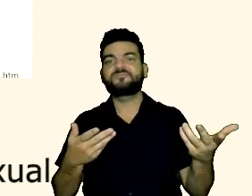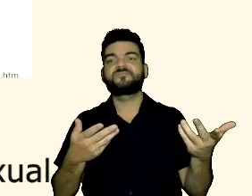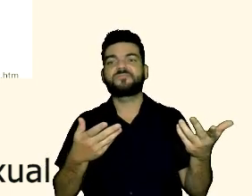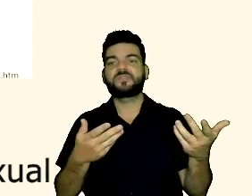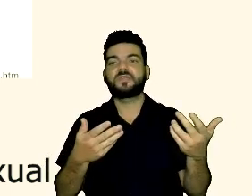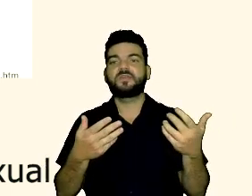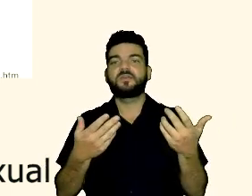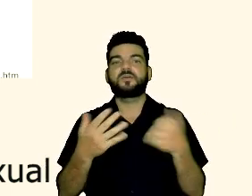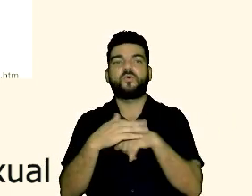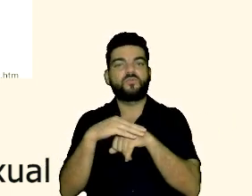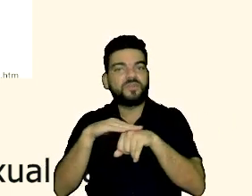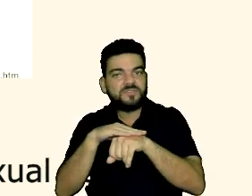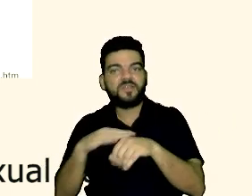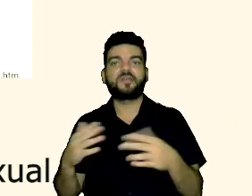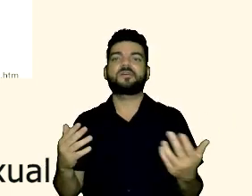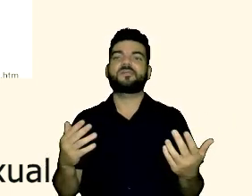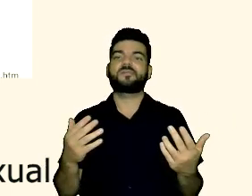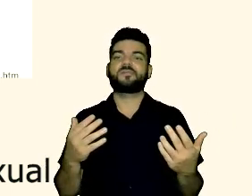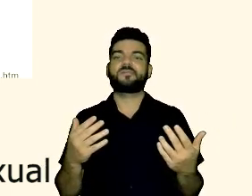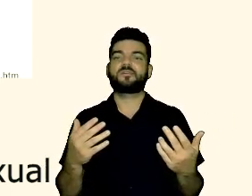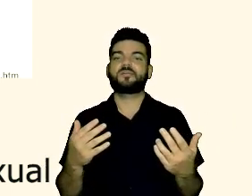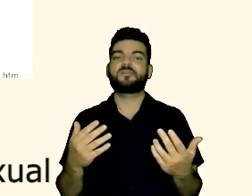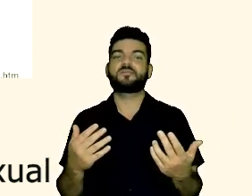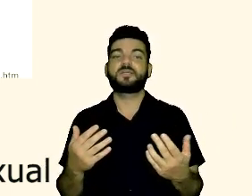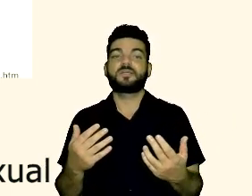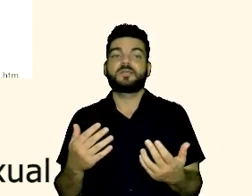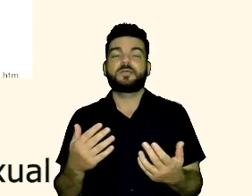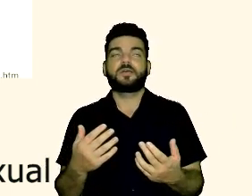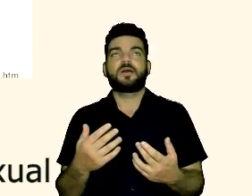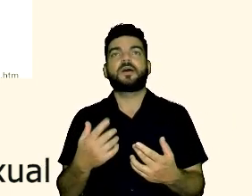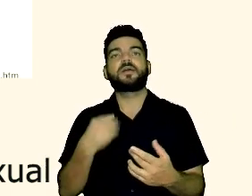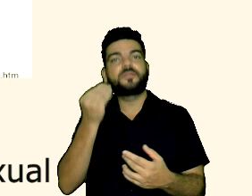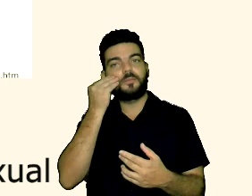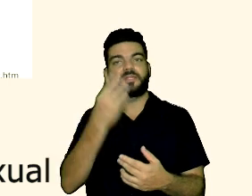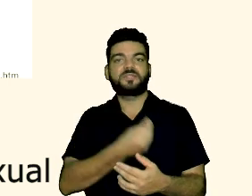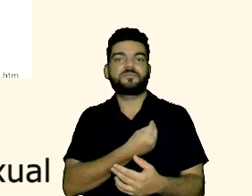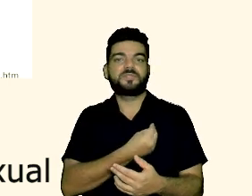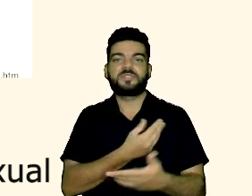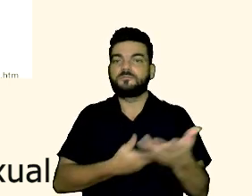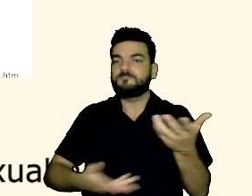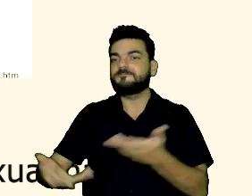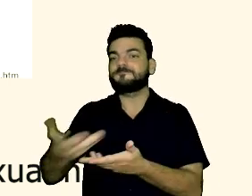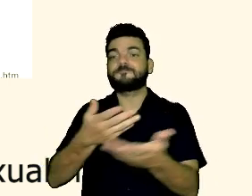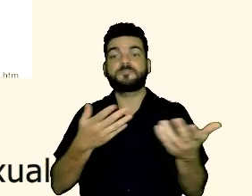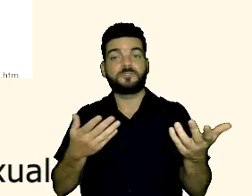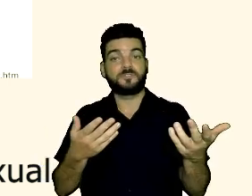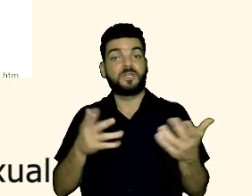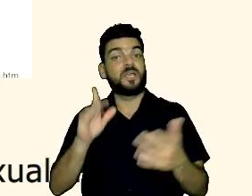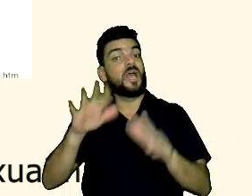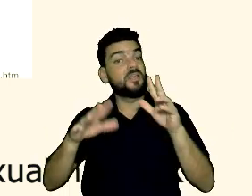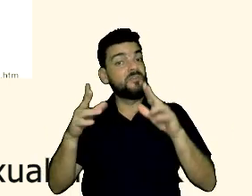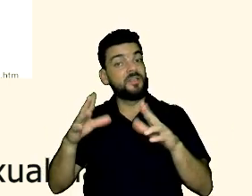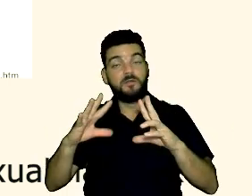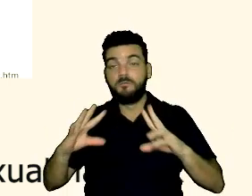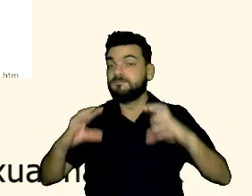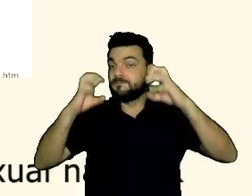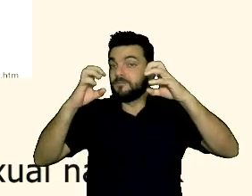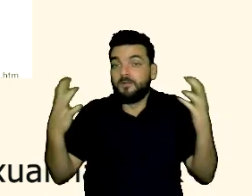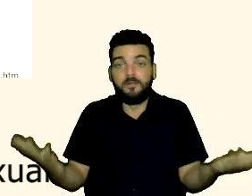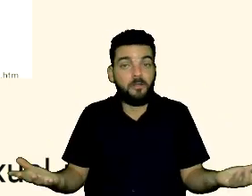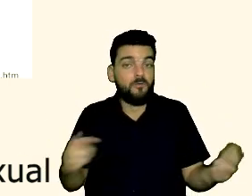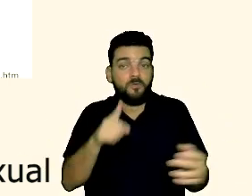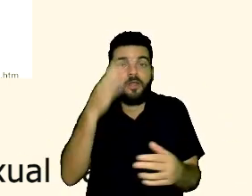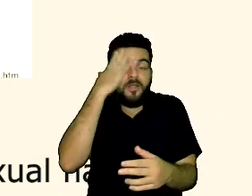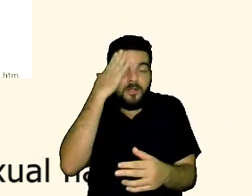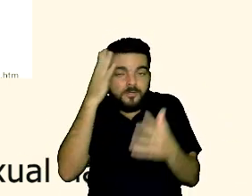é muito importante para lidar com conflitos que são previsíveis. Claro que nós, na convivência, trabalhamos